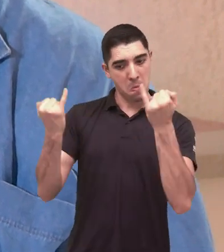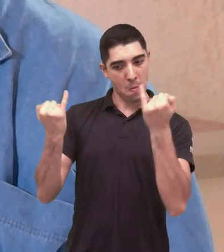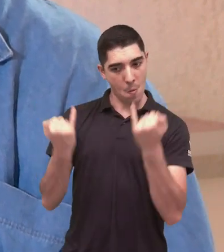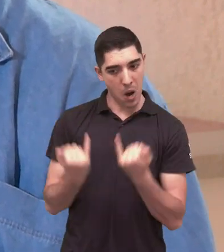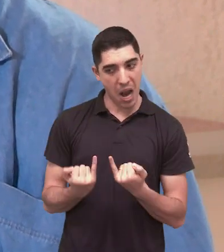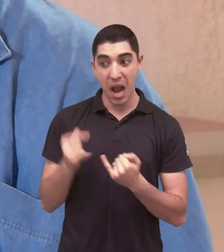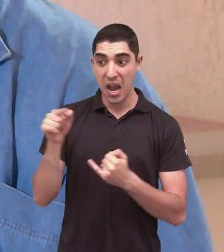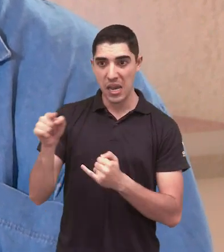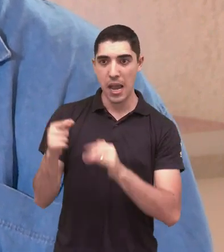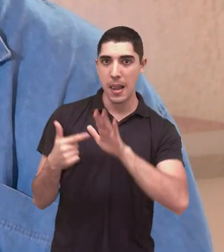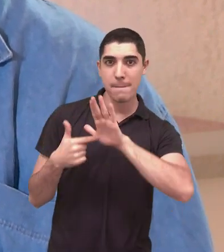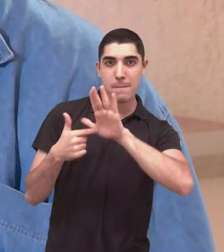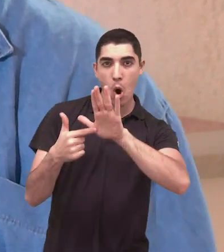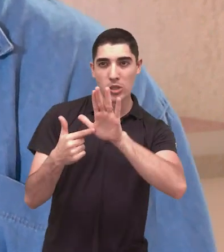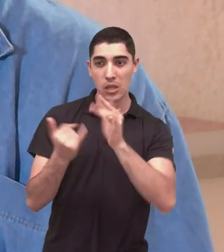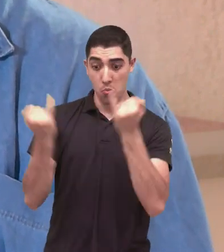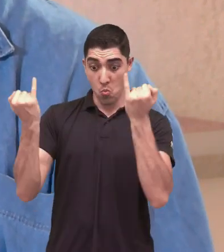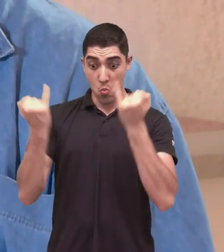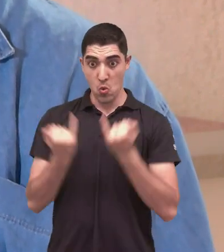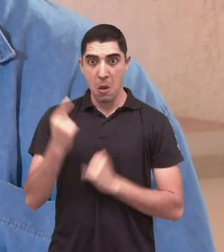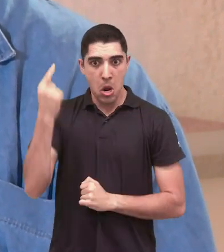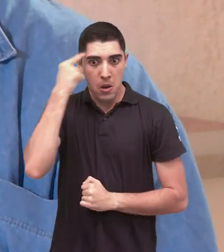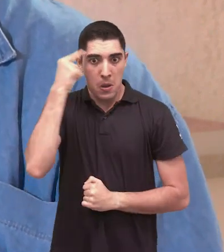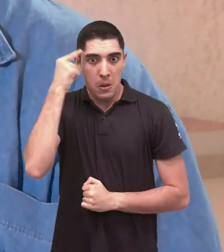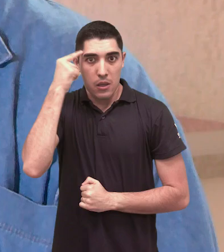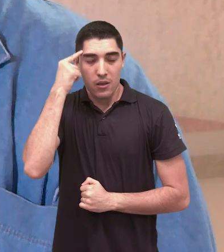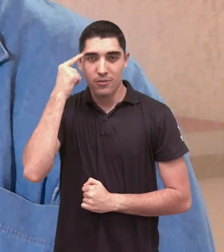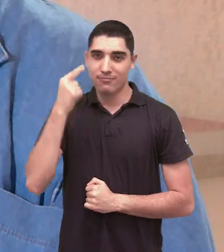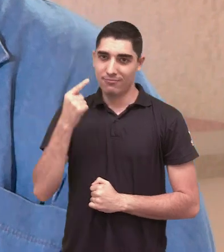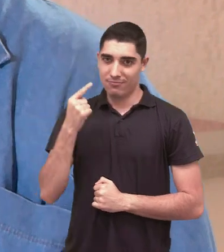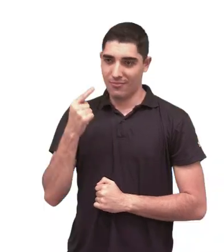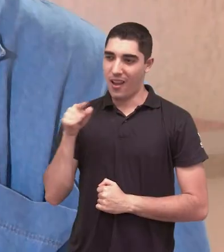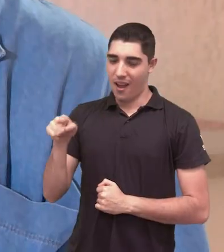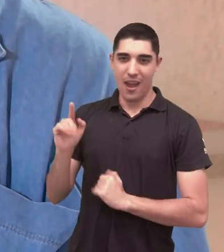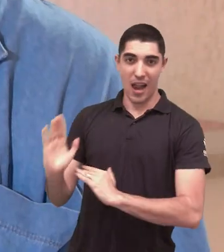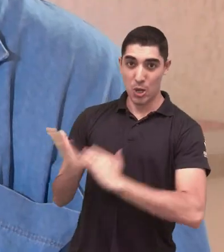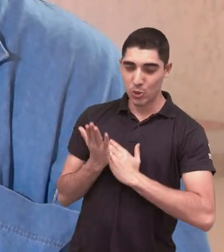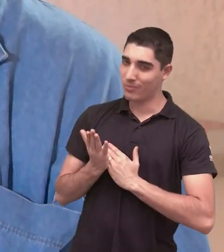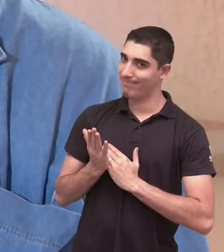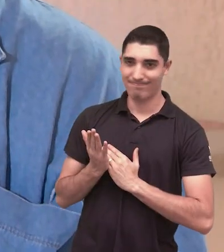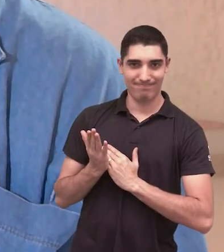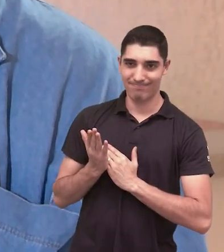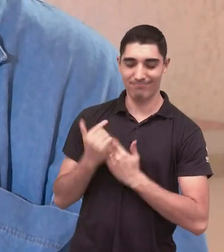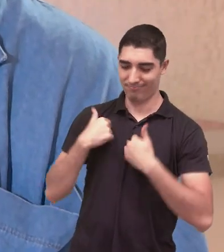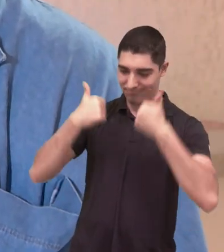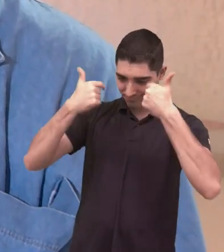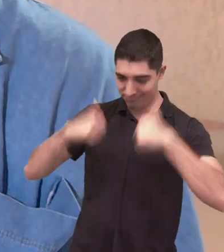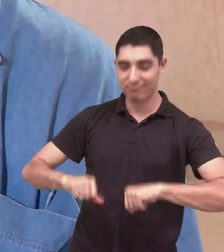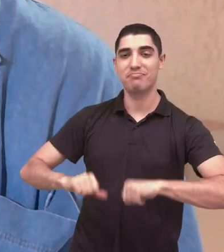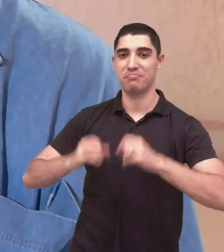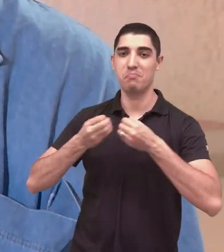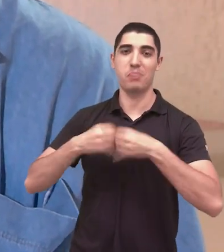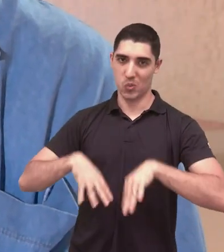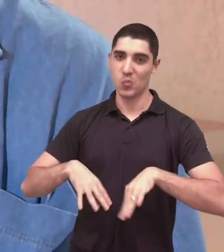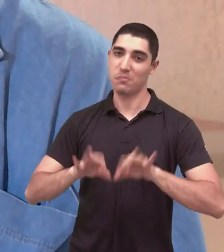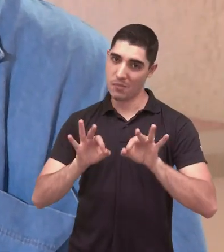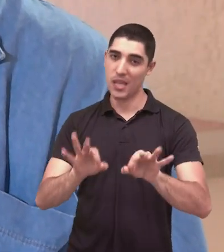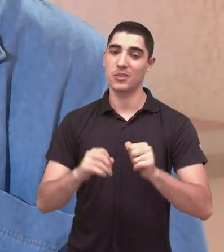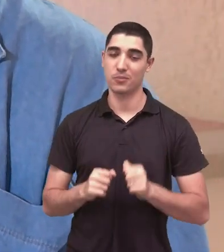emagrecimento e aí aquela forma de emagrecimento doentio, isso te faz mal. Então, fazer uma faxina, um detox nas mídias